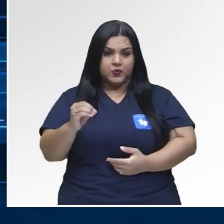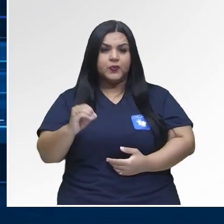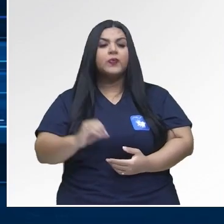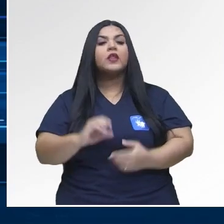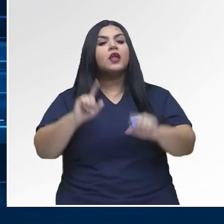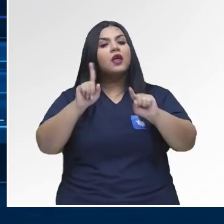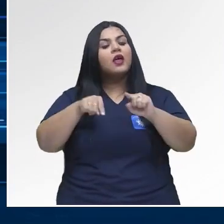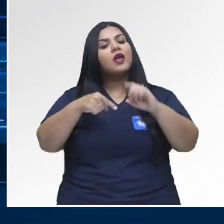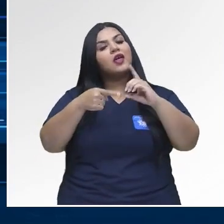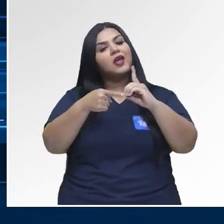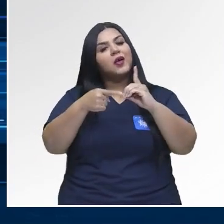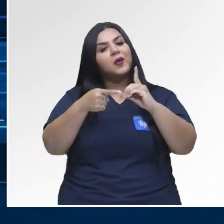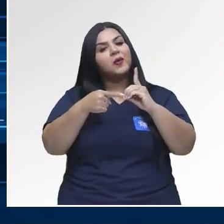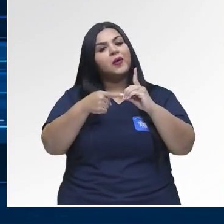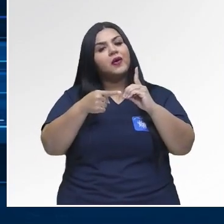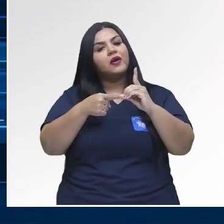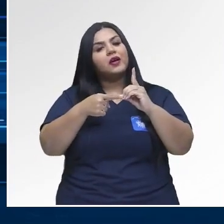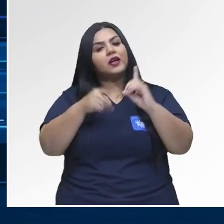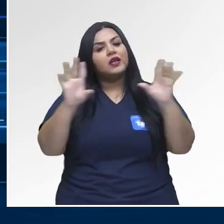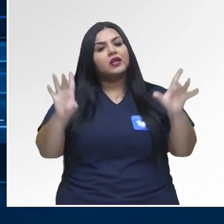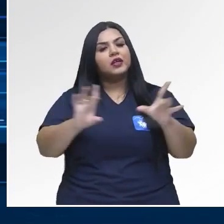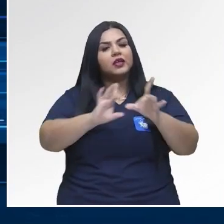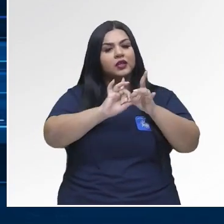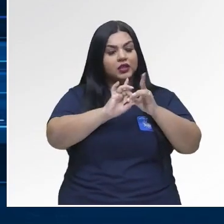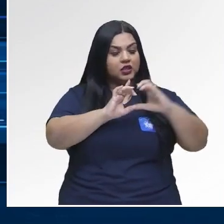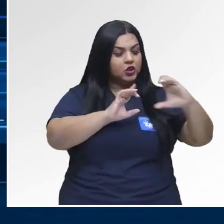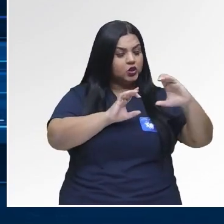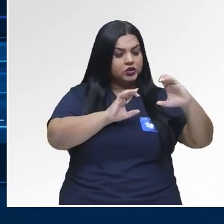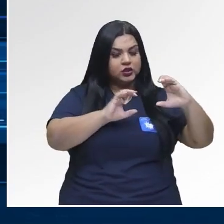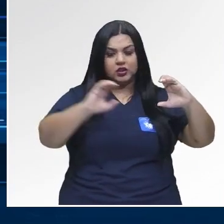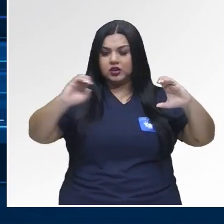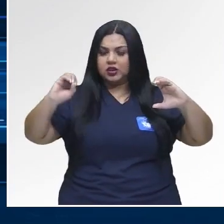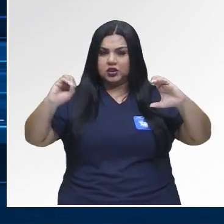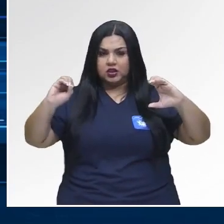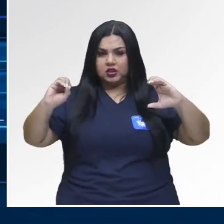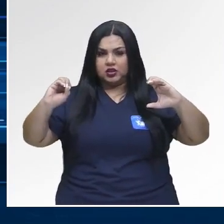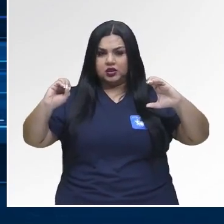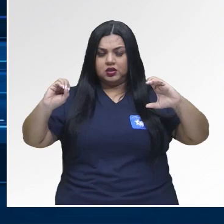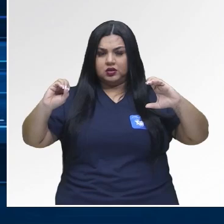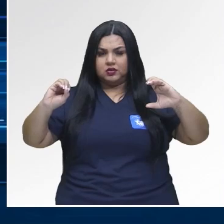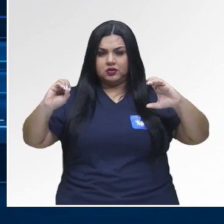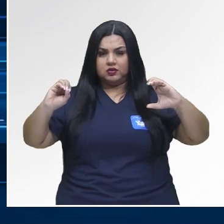uma molécula de oxigênio ligada a uma molécula a um átomo